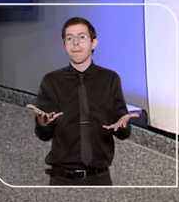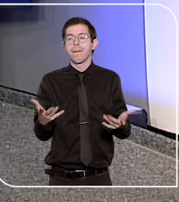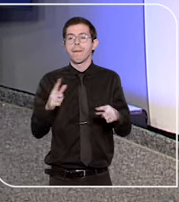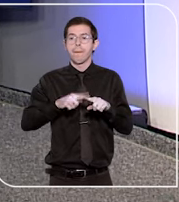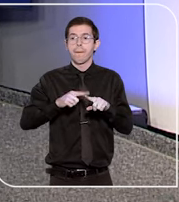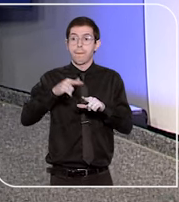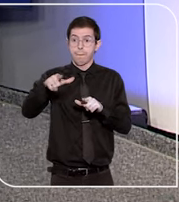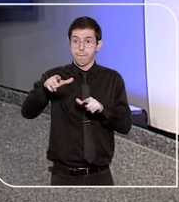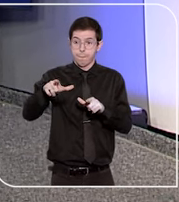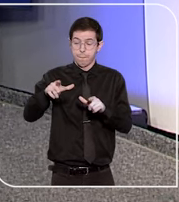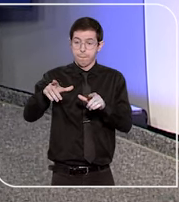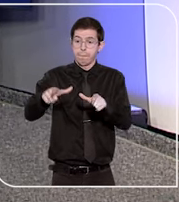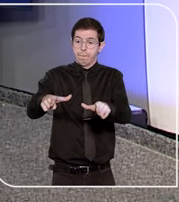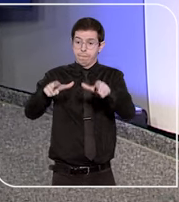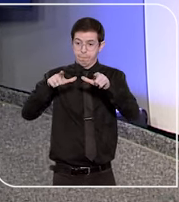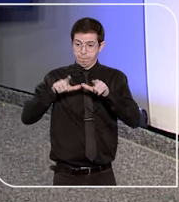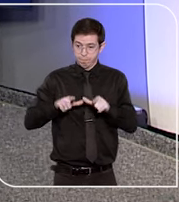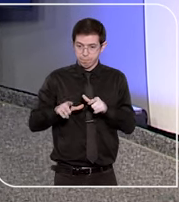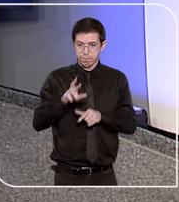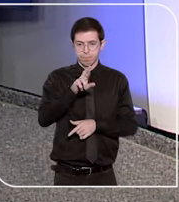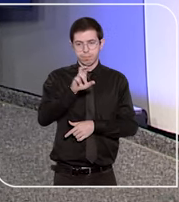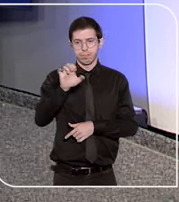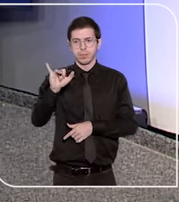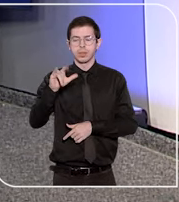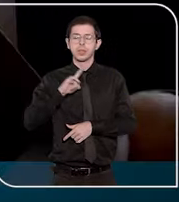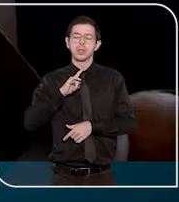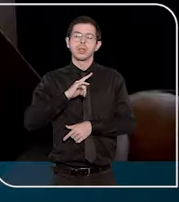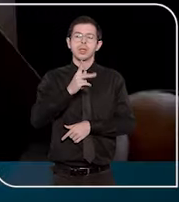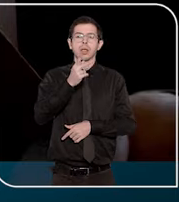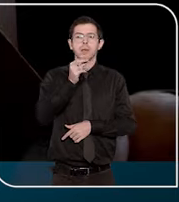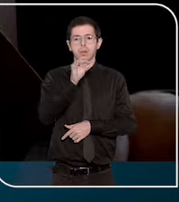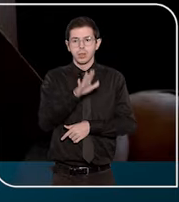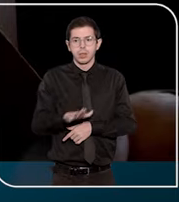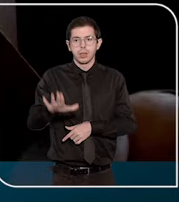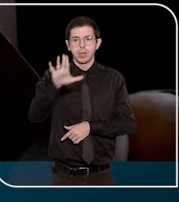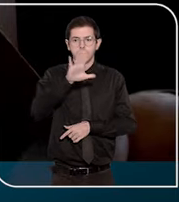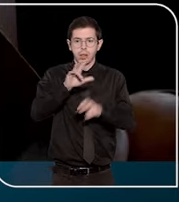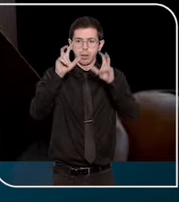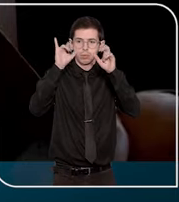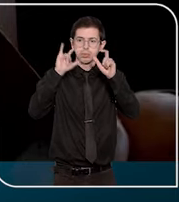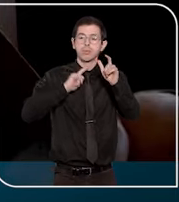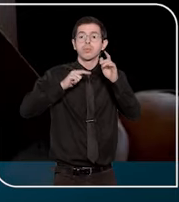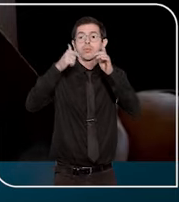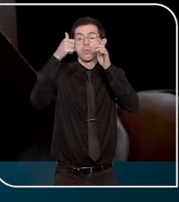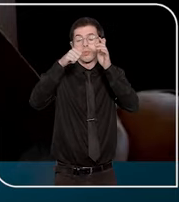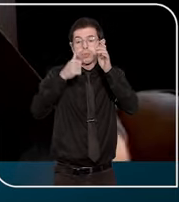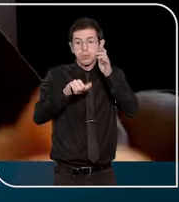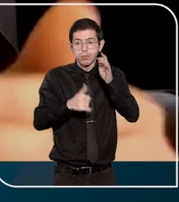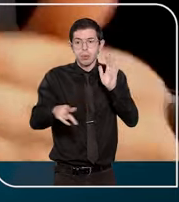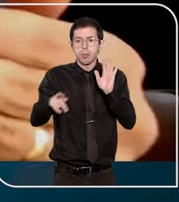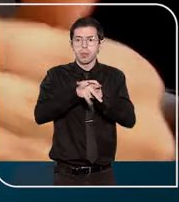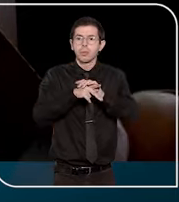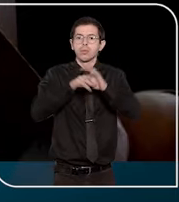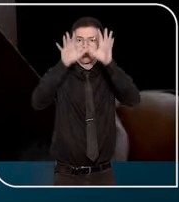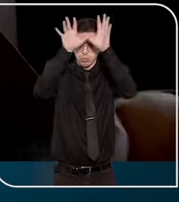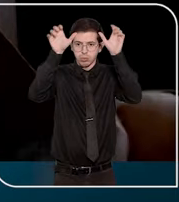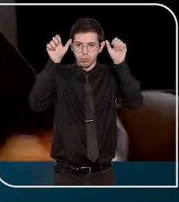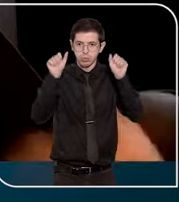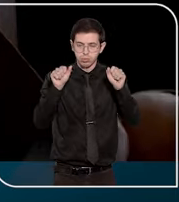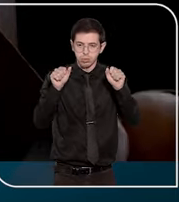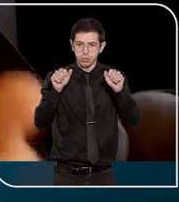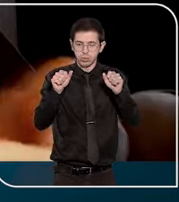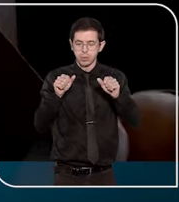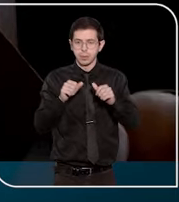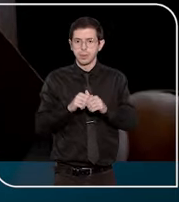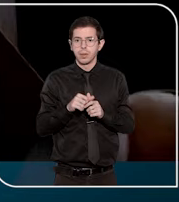recebido esse recurso extraordinário, se houver um tema de repercussão geral já apreciado pelo Supremo, o recurso